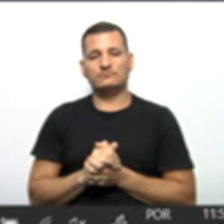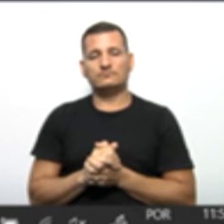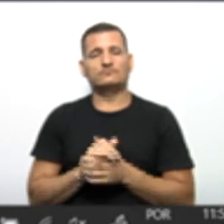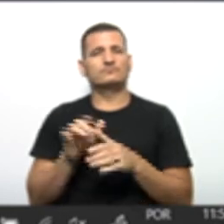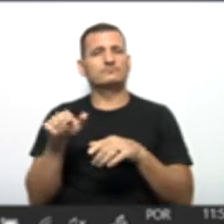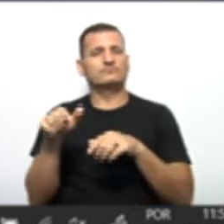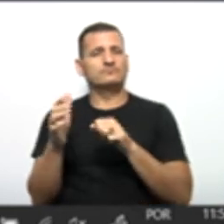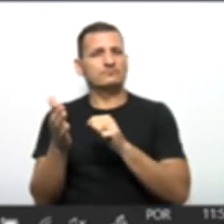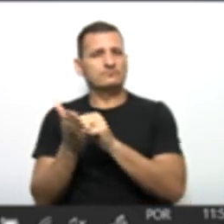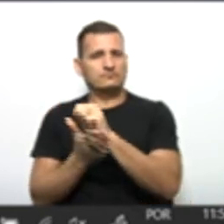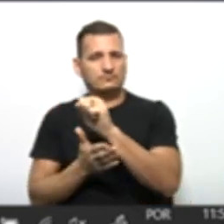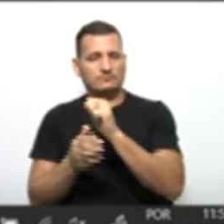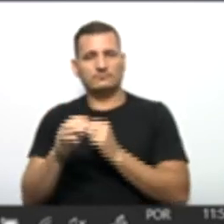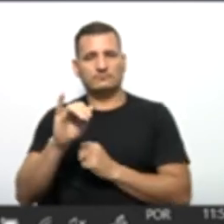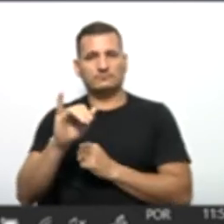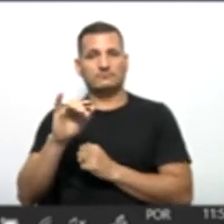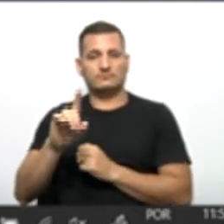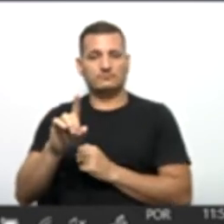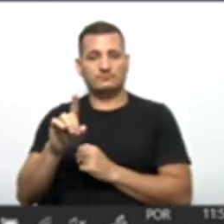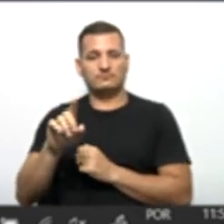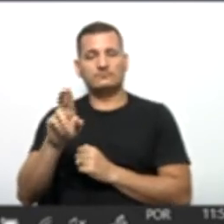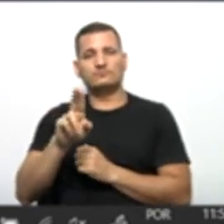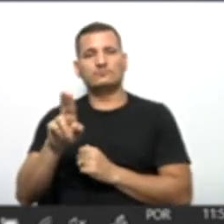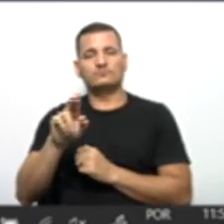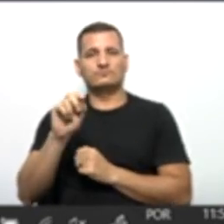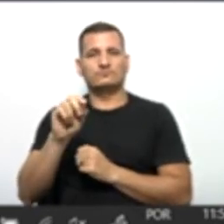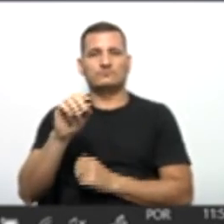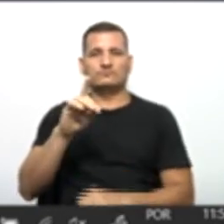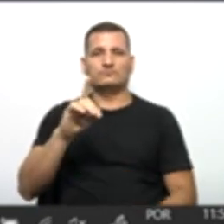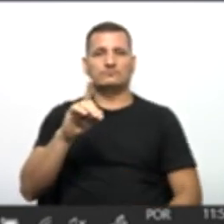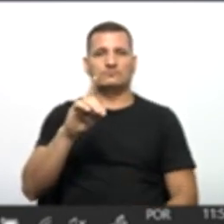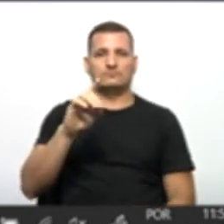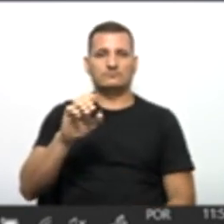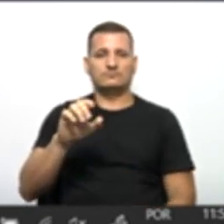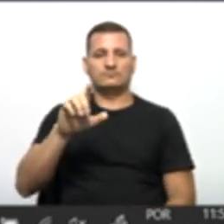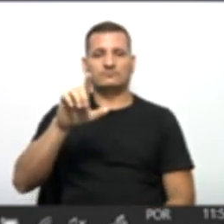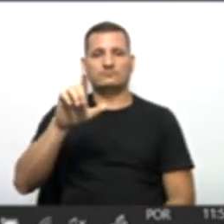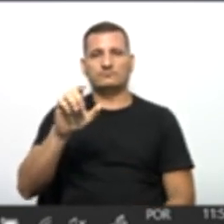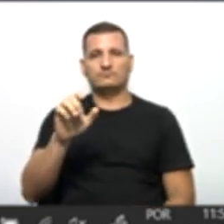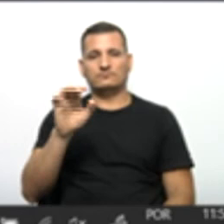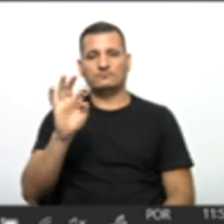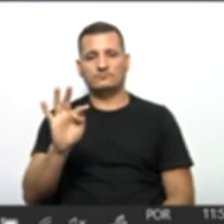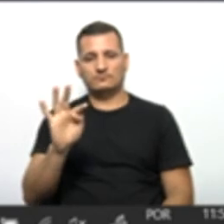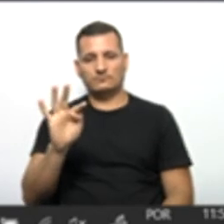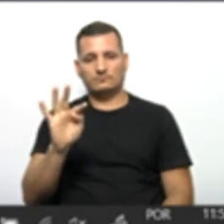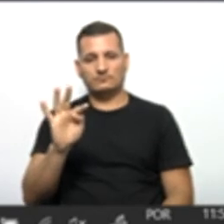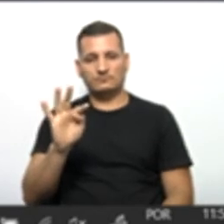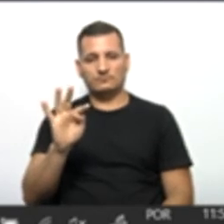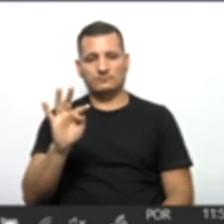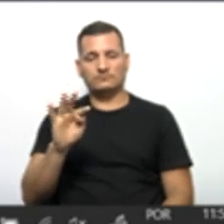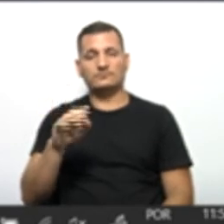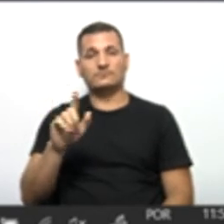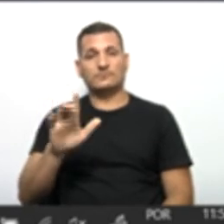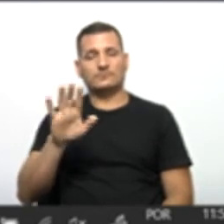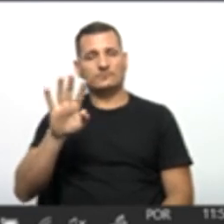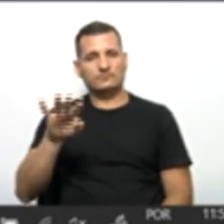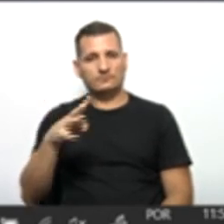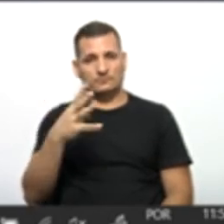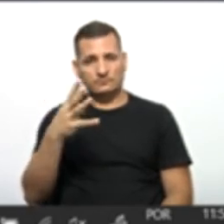um registro total utilizado o delete para o pai a pagar uma tabela